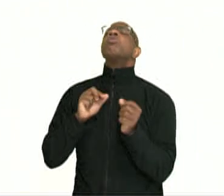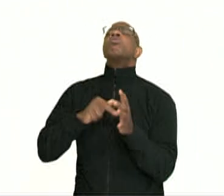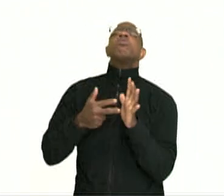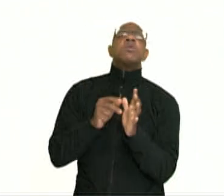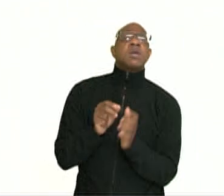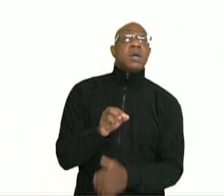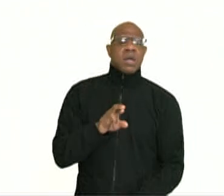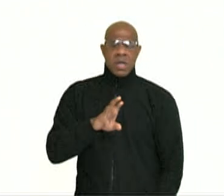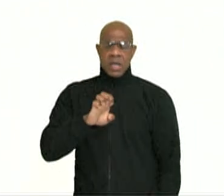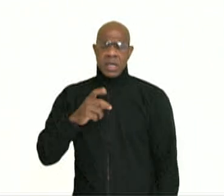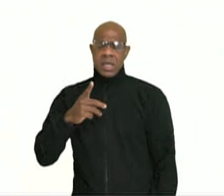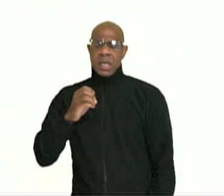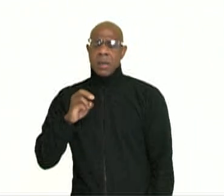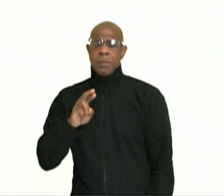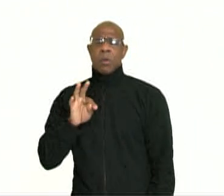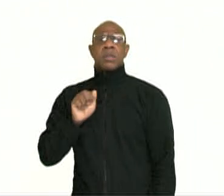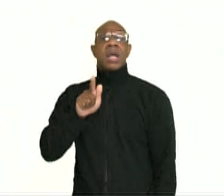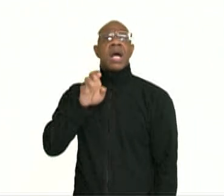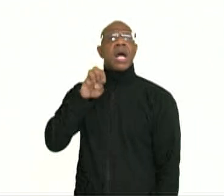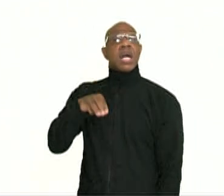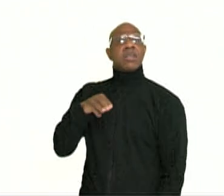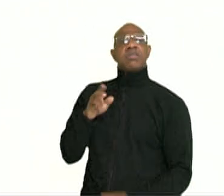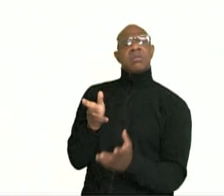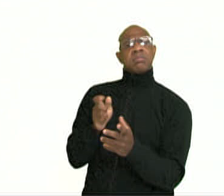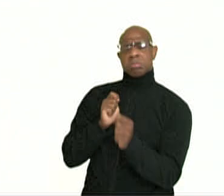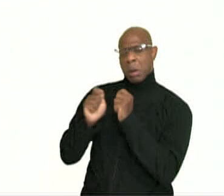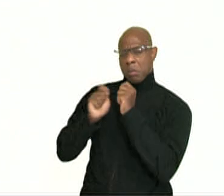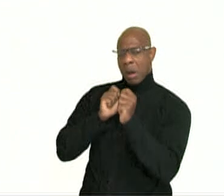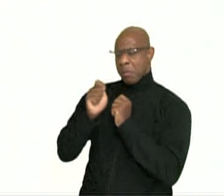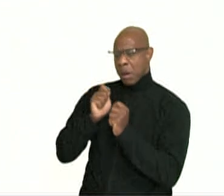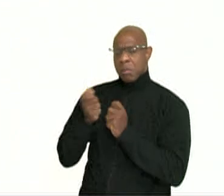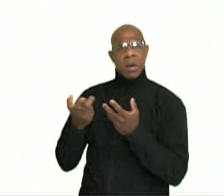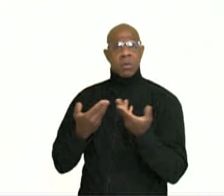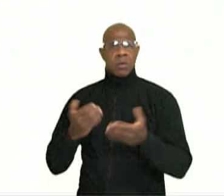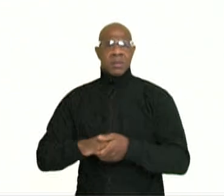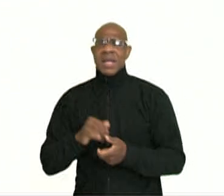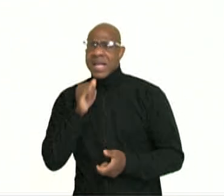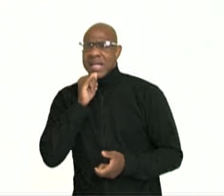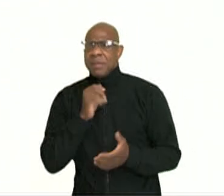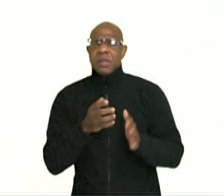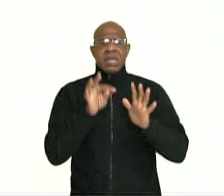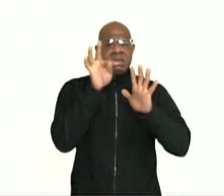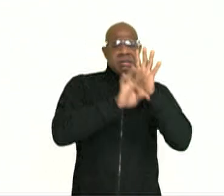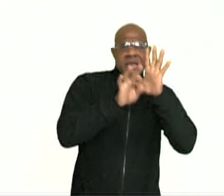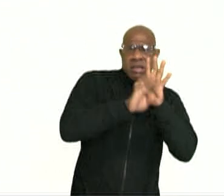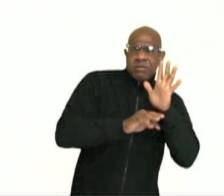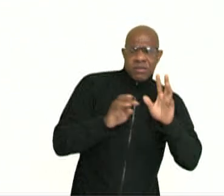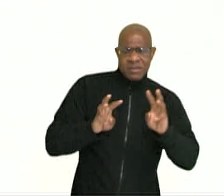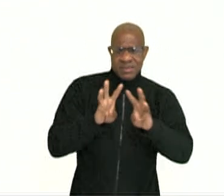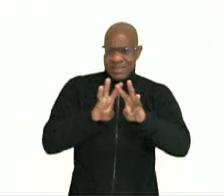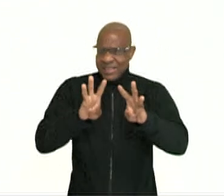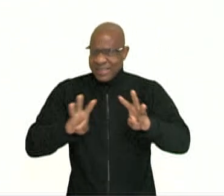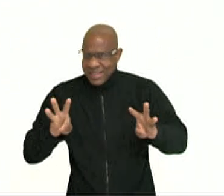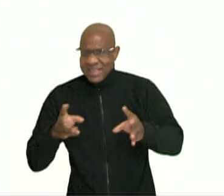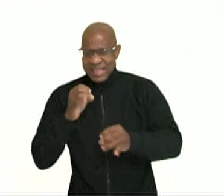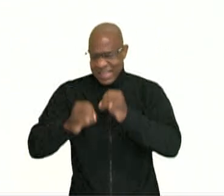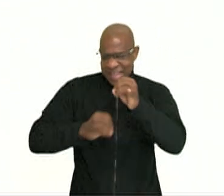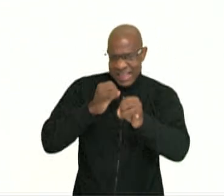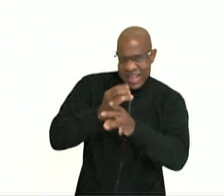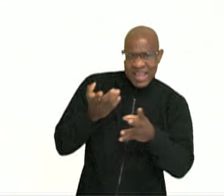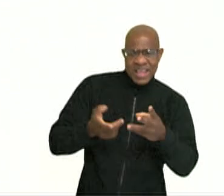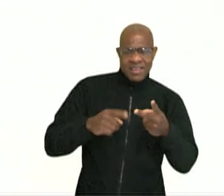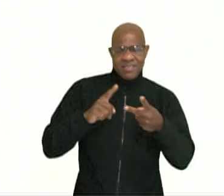reportagem? Será que você já viu que ao postar um texto na internet ou uma foto, o alcance